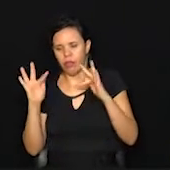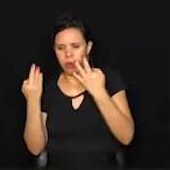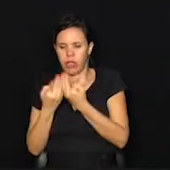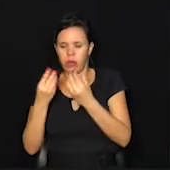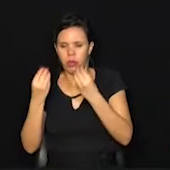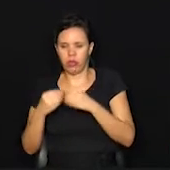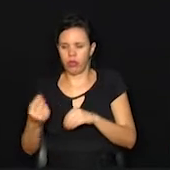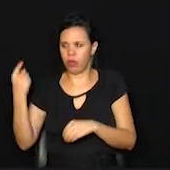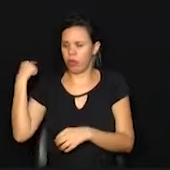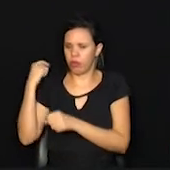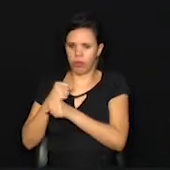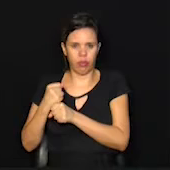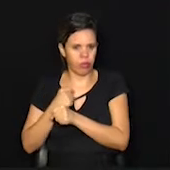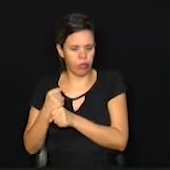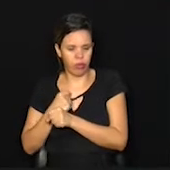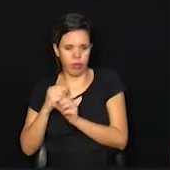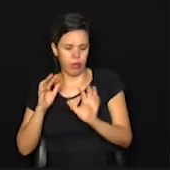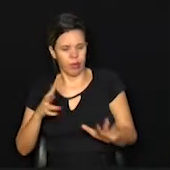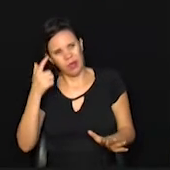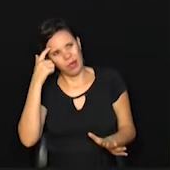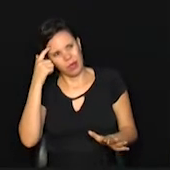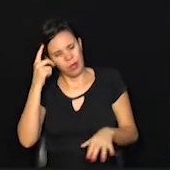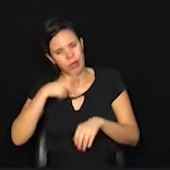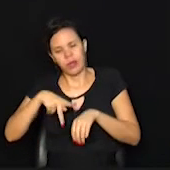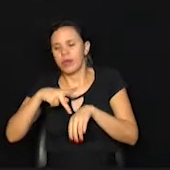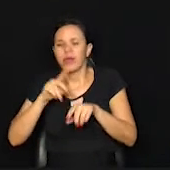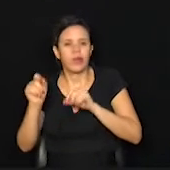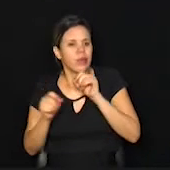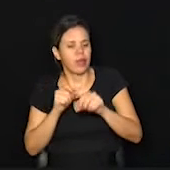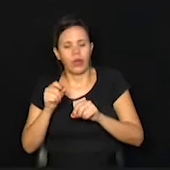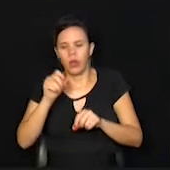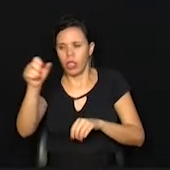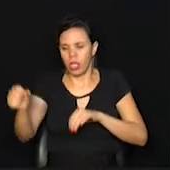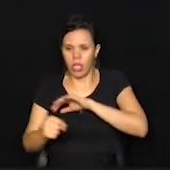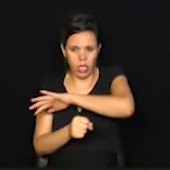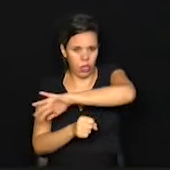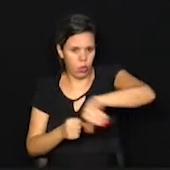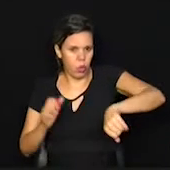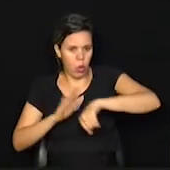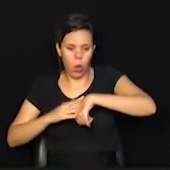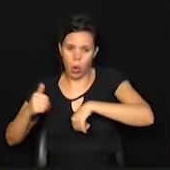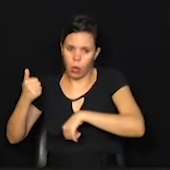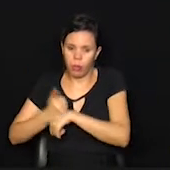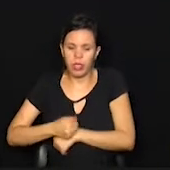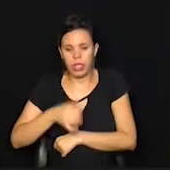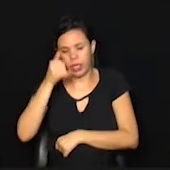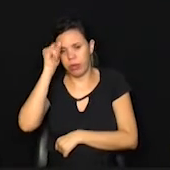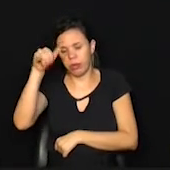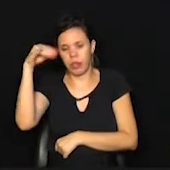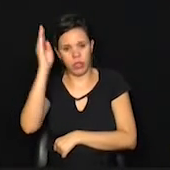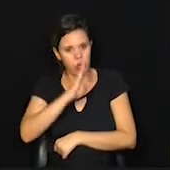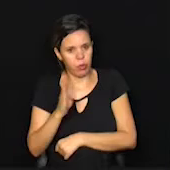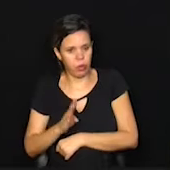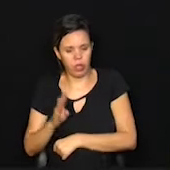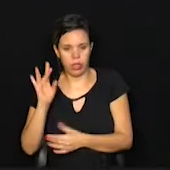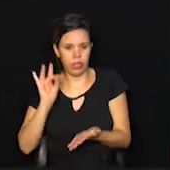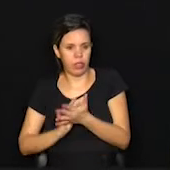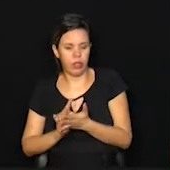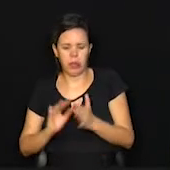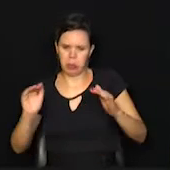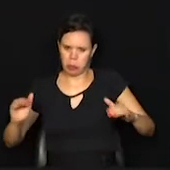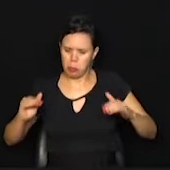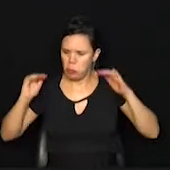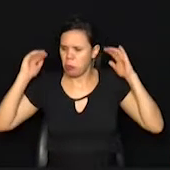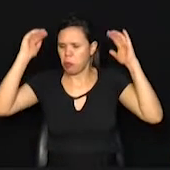e assim há muitos relatos Mas vamos pensar no país O que que o golpe interrompeu o golpe impediu que o Brasil afirmar se a sua